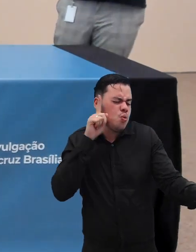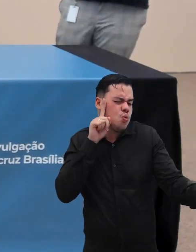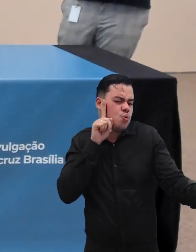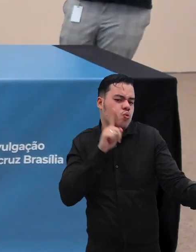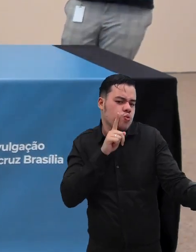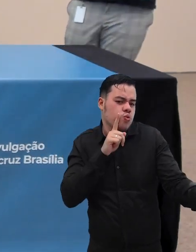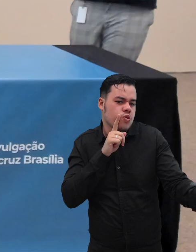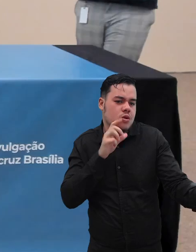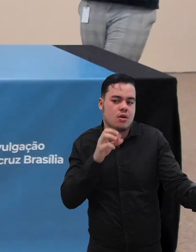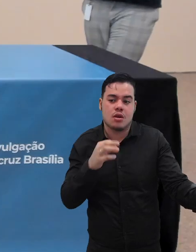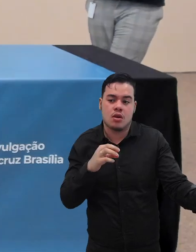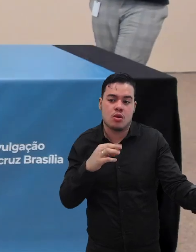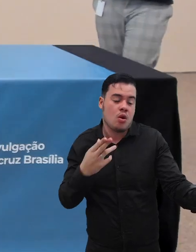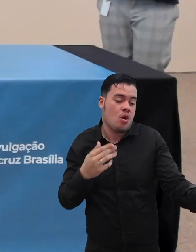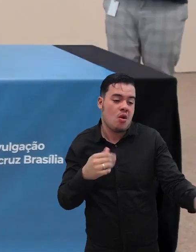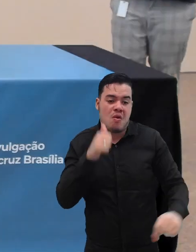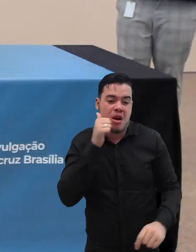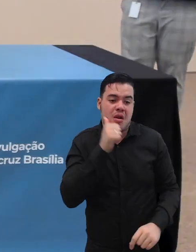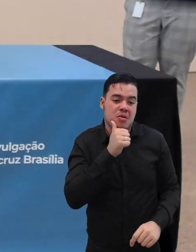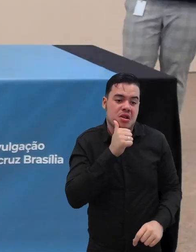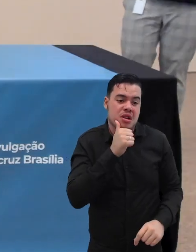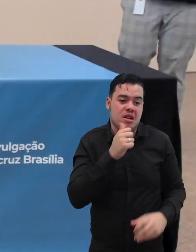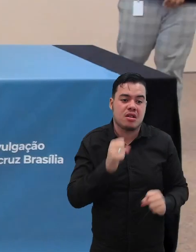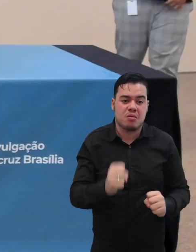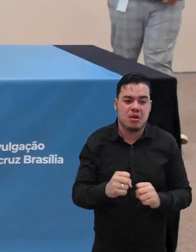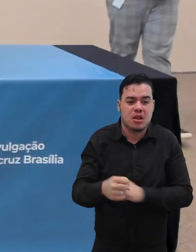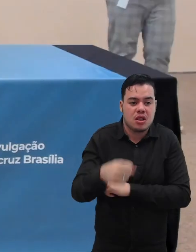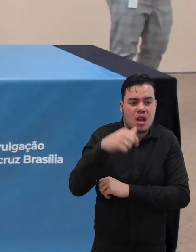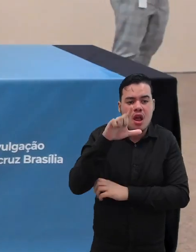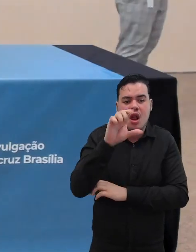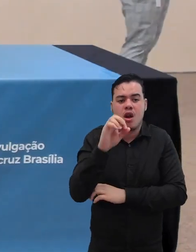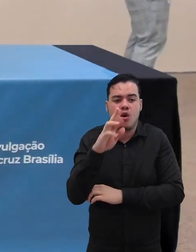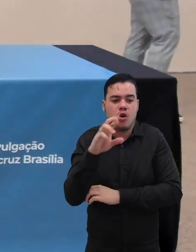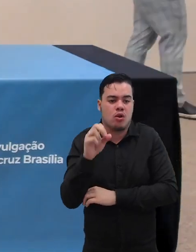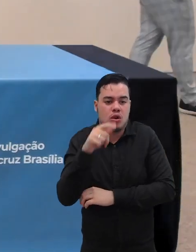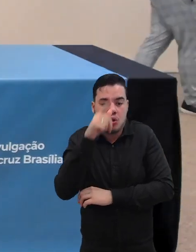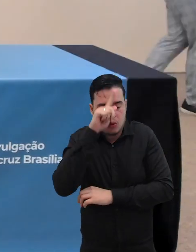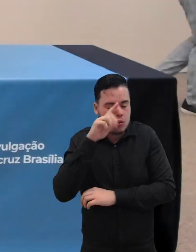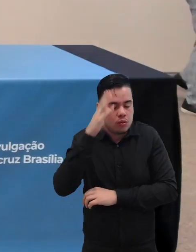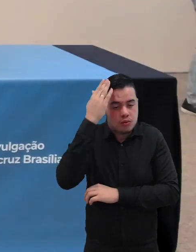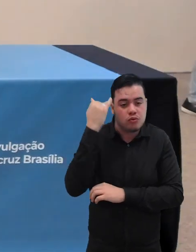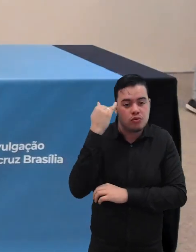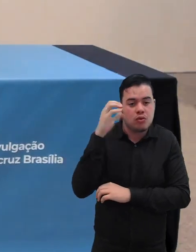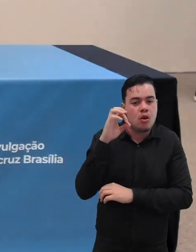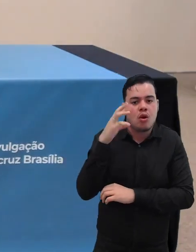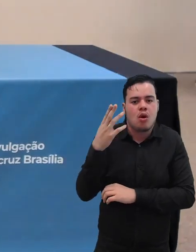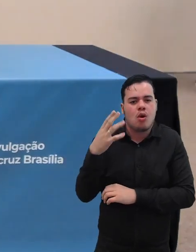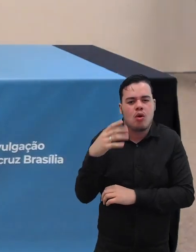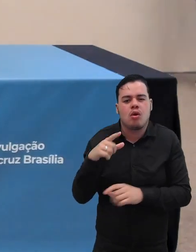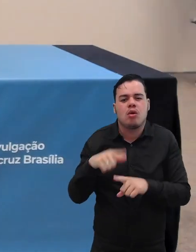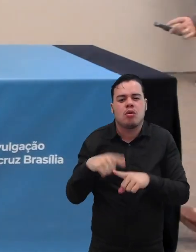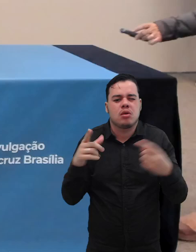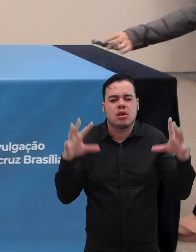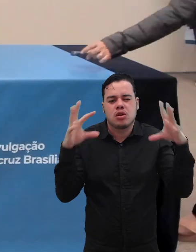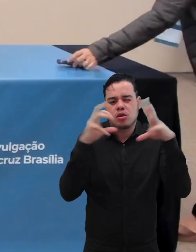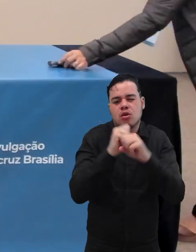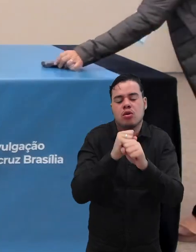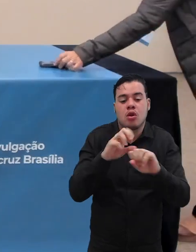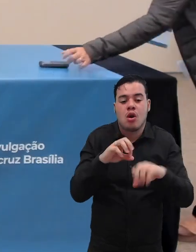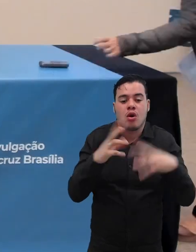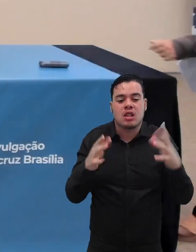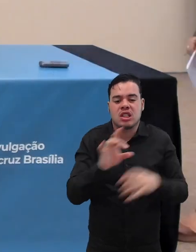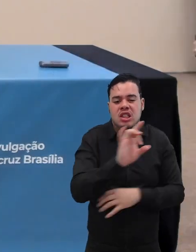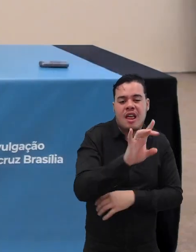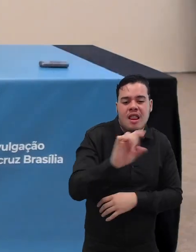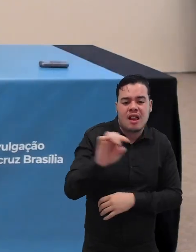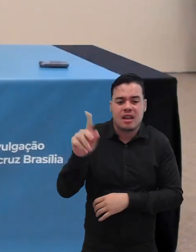virou castanho claro. Aí eu fiquei pensando assim, né? Você falou, então cada pessoa, né, enxerga o outro